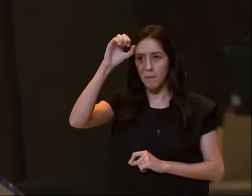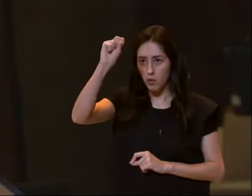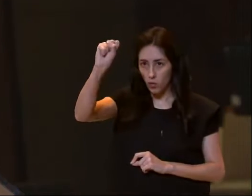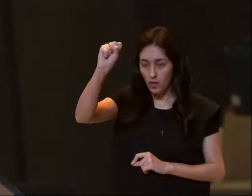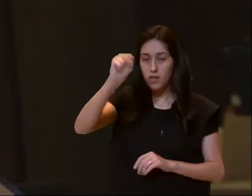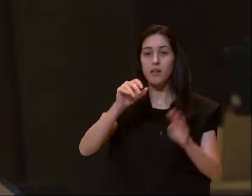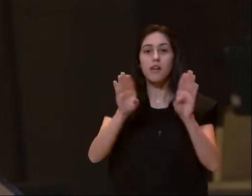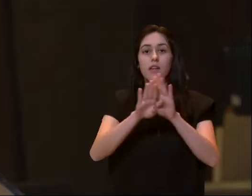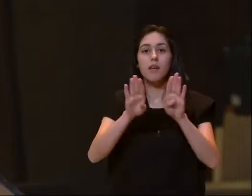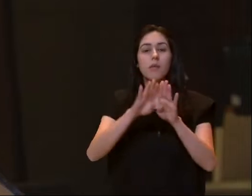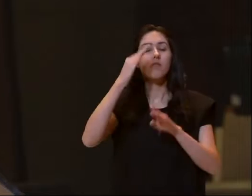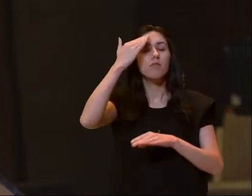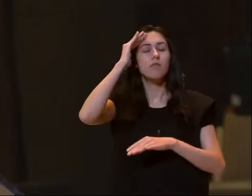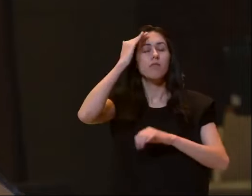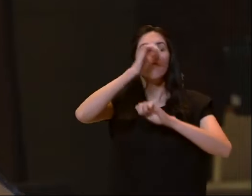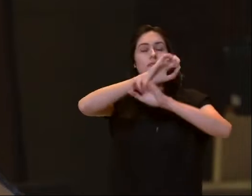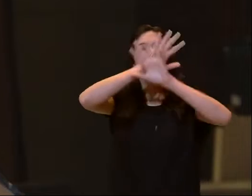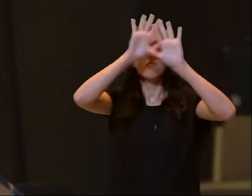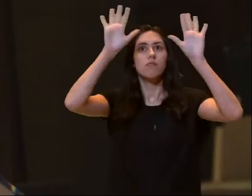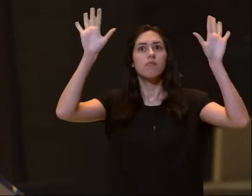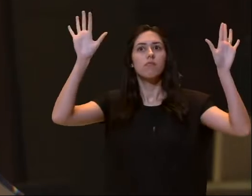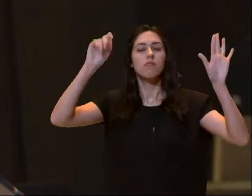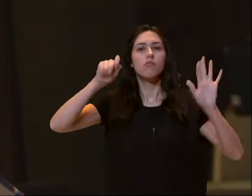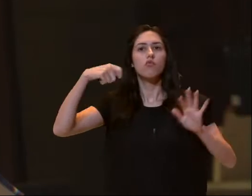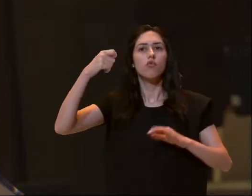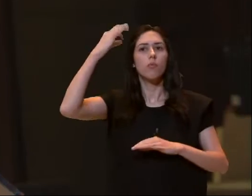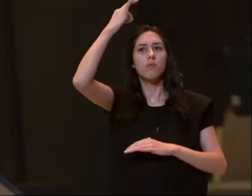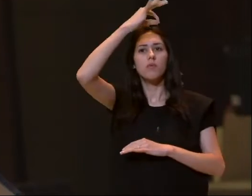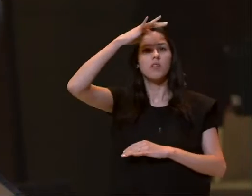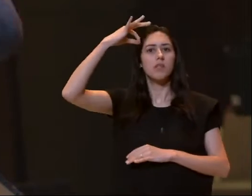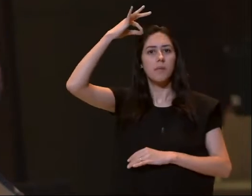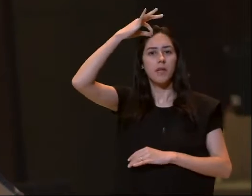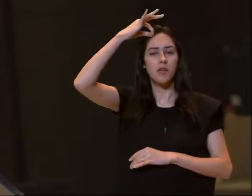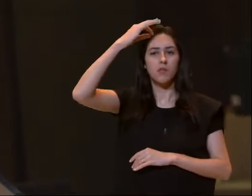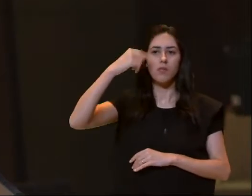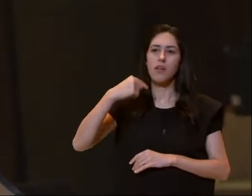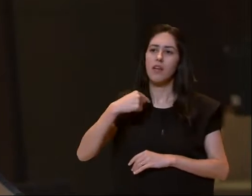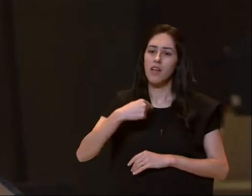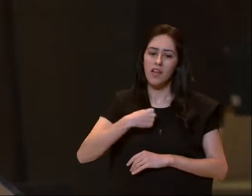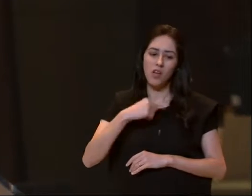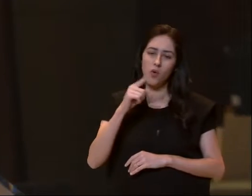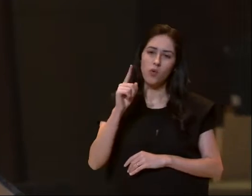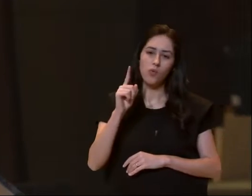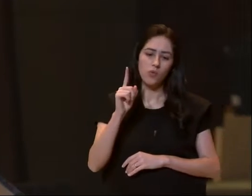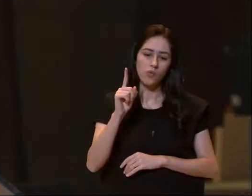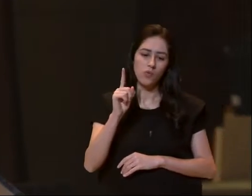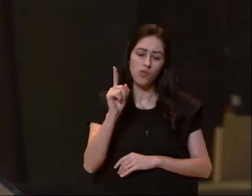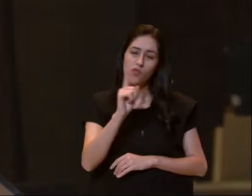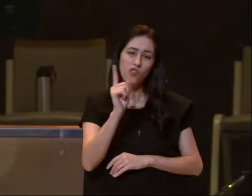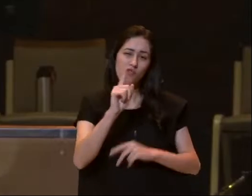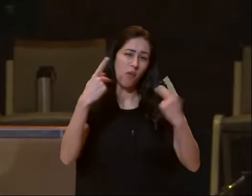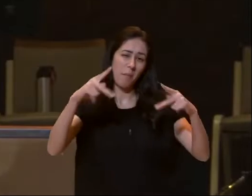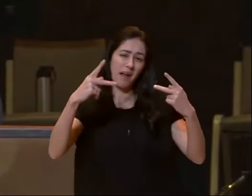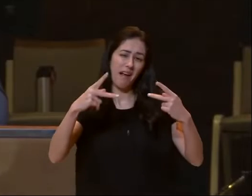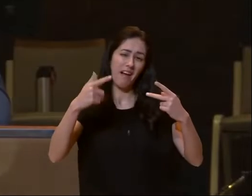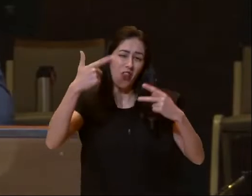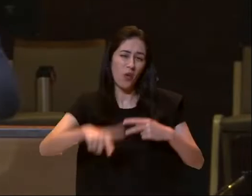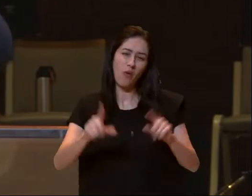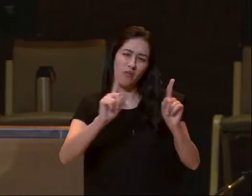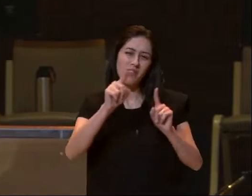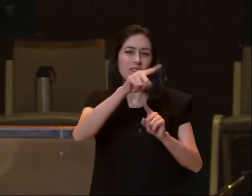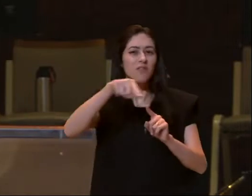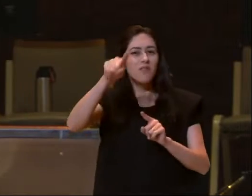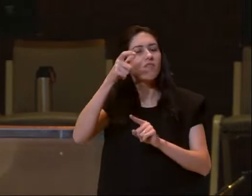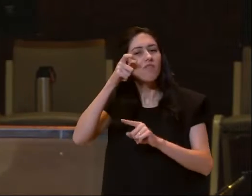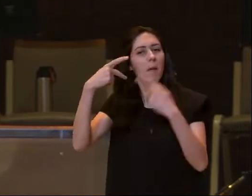de entendimento espiritual. Eu não vou repregar, se quiser, ouve a mensagem de ontem. Mas